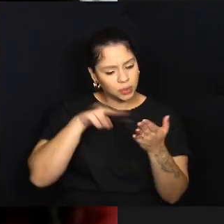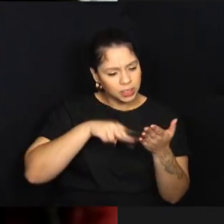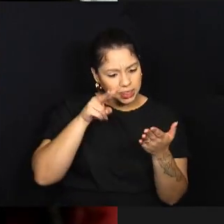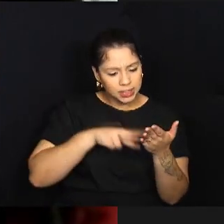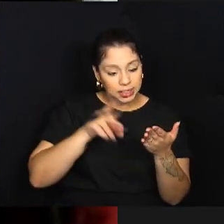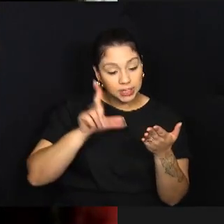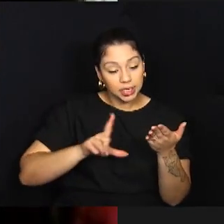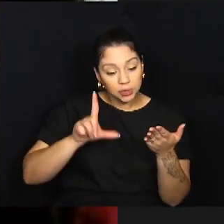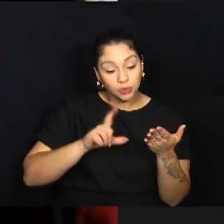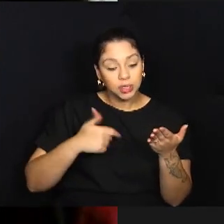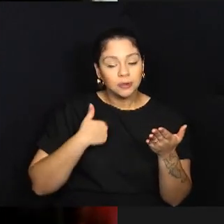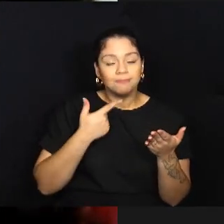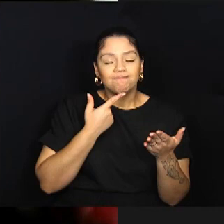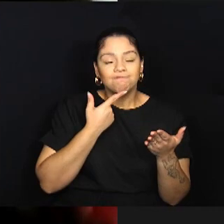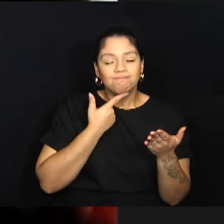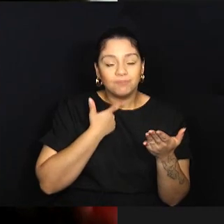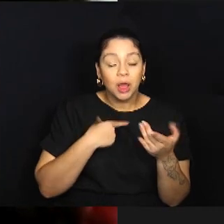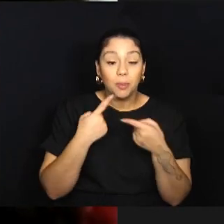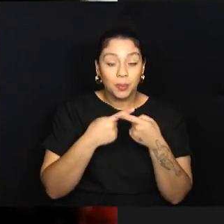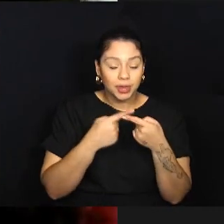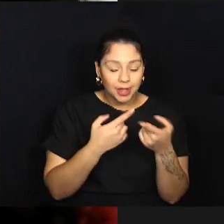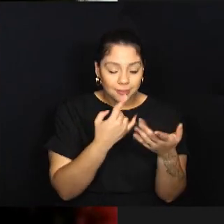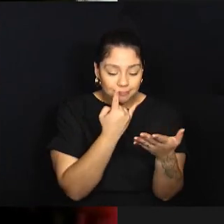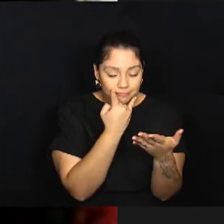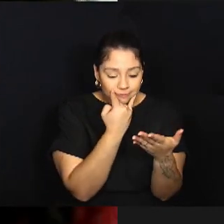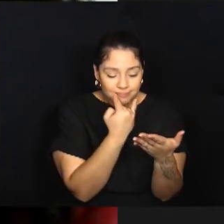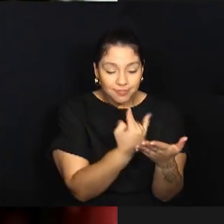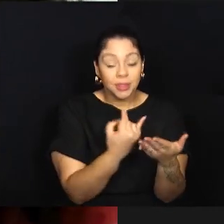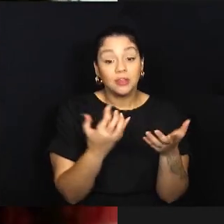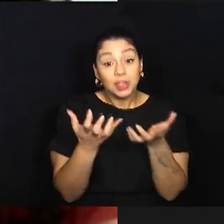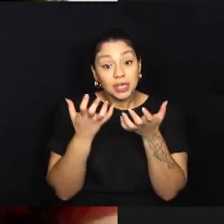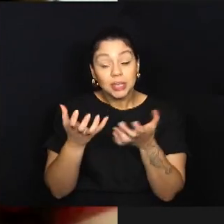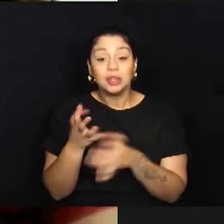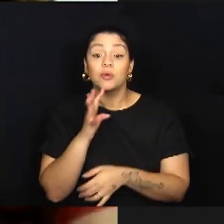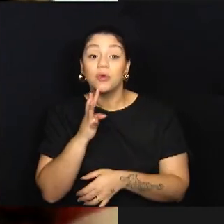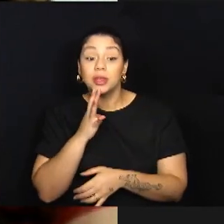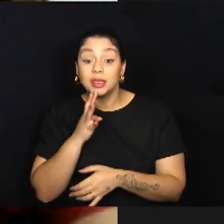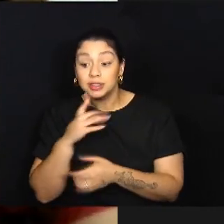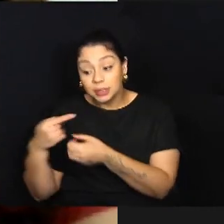as pessoas. E eu queria muito conhecer o interior do Rio Grande do Sul.